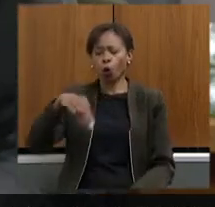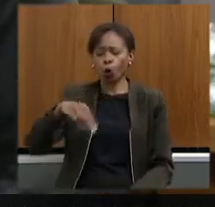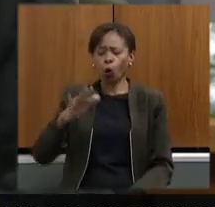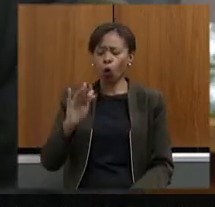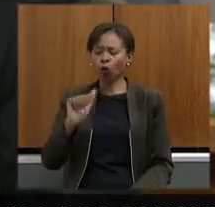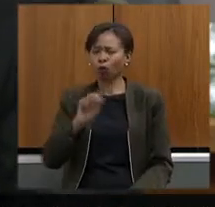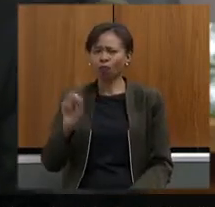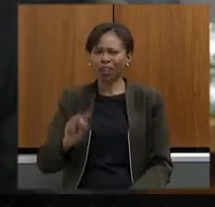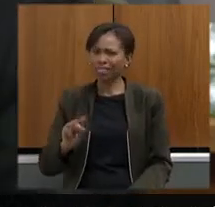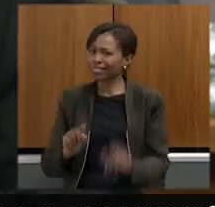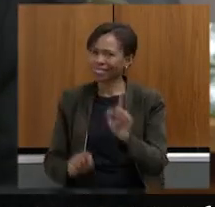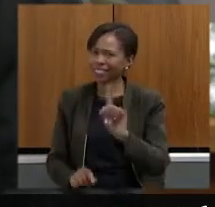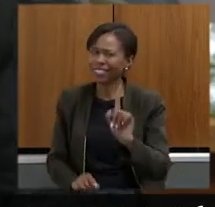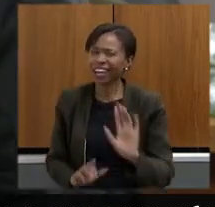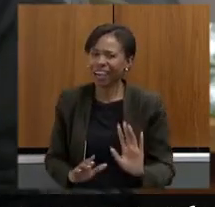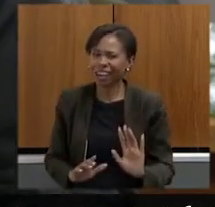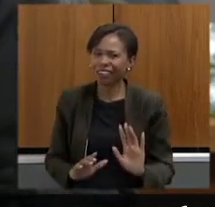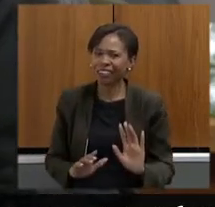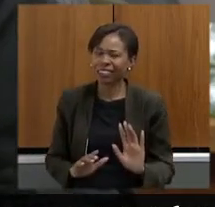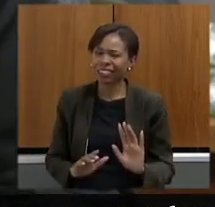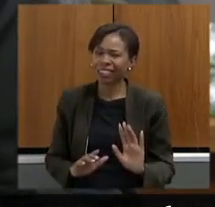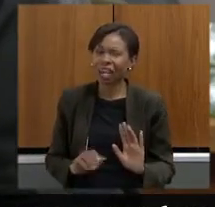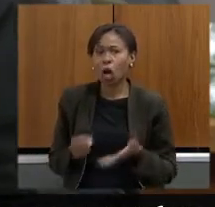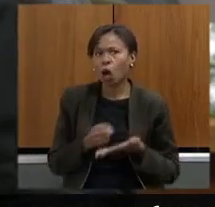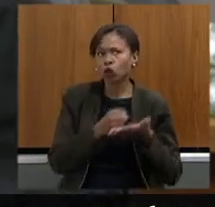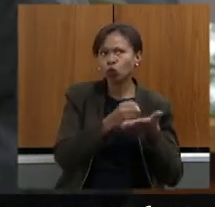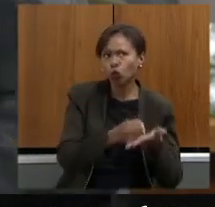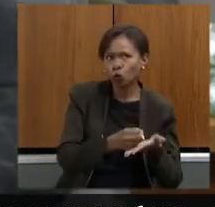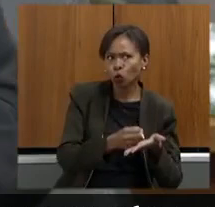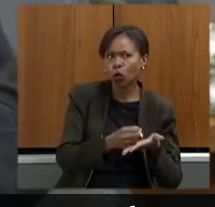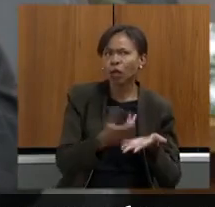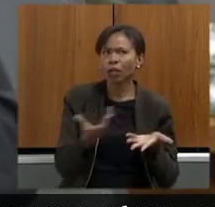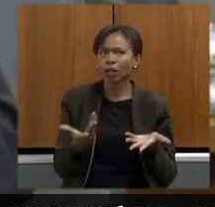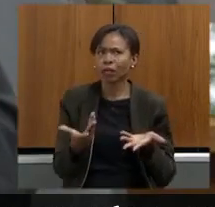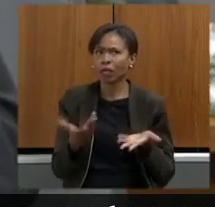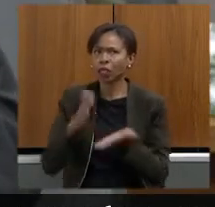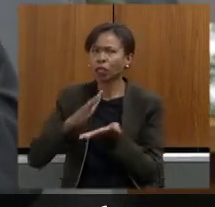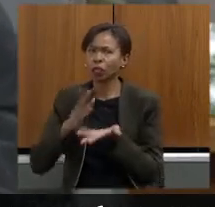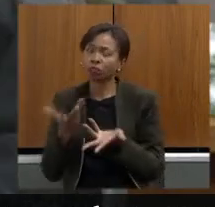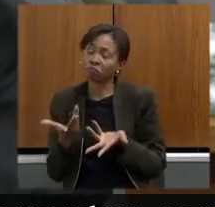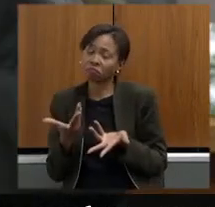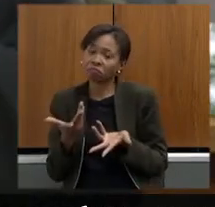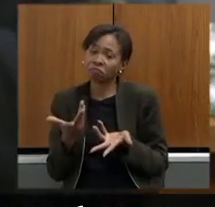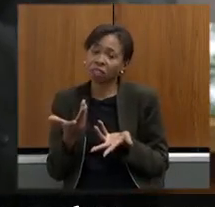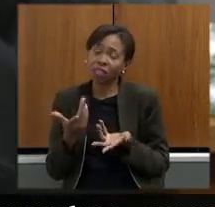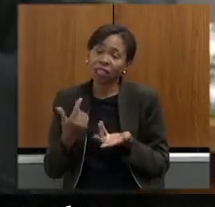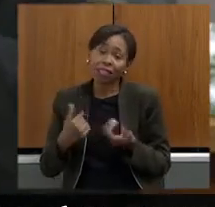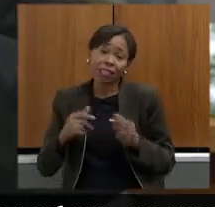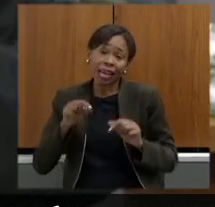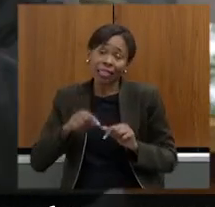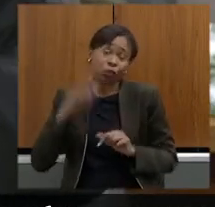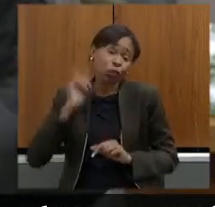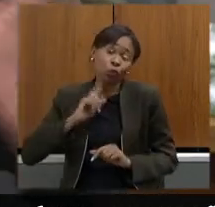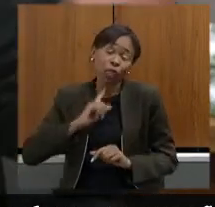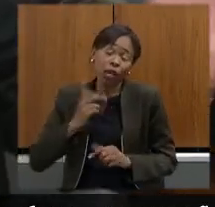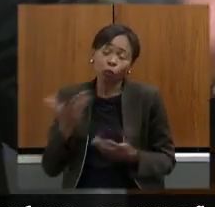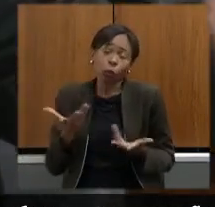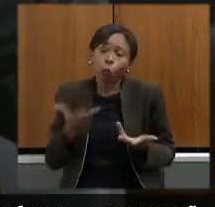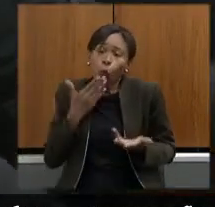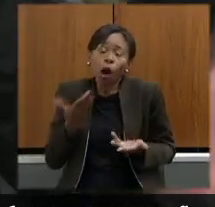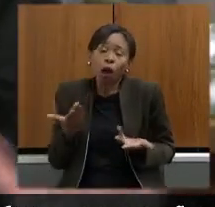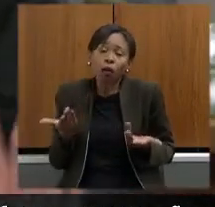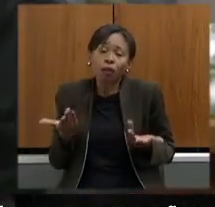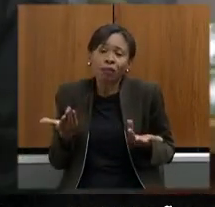qual que é a relação custo-benefício de quem tem em relação ao estado que aí entra o debate